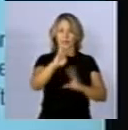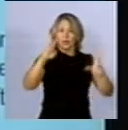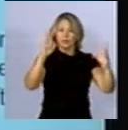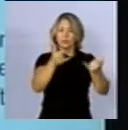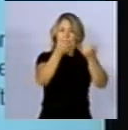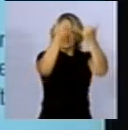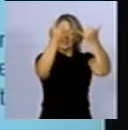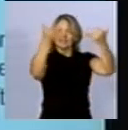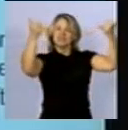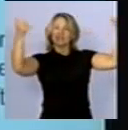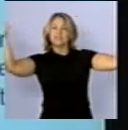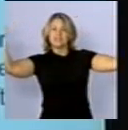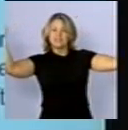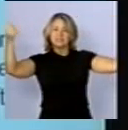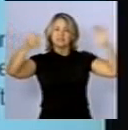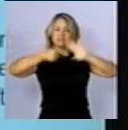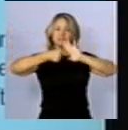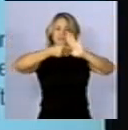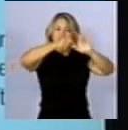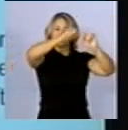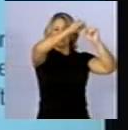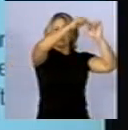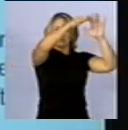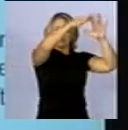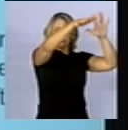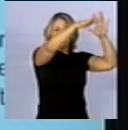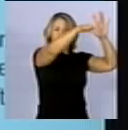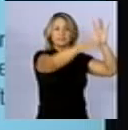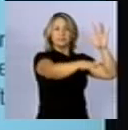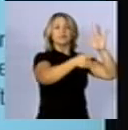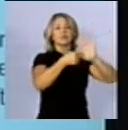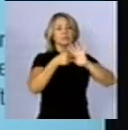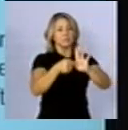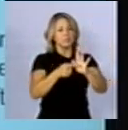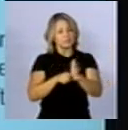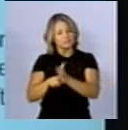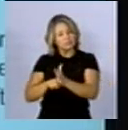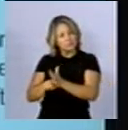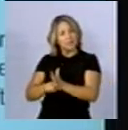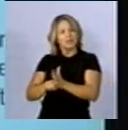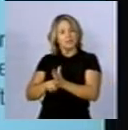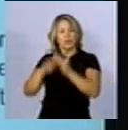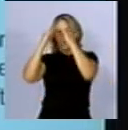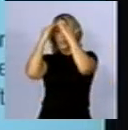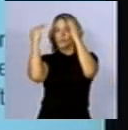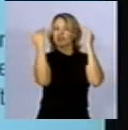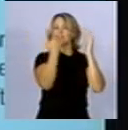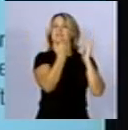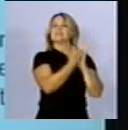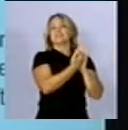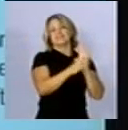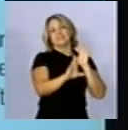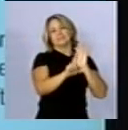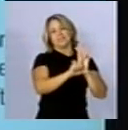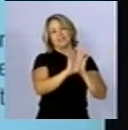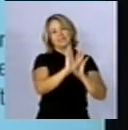transmissão e subestações que foram objeto desse exame atendem os limites estabelecidos pela resolução